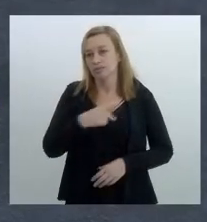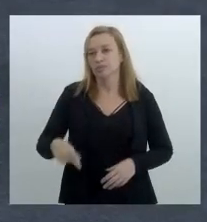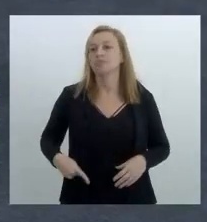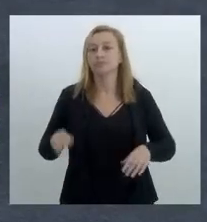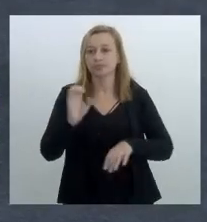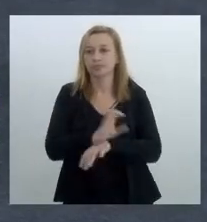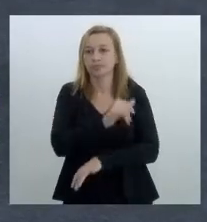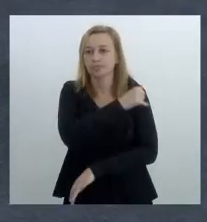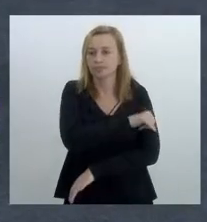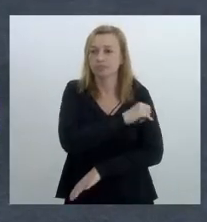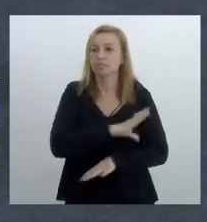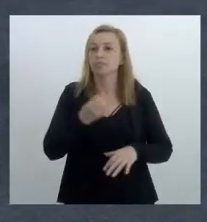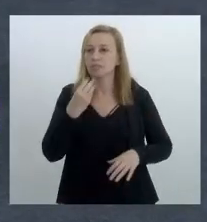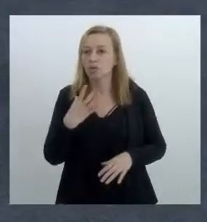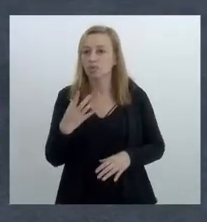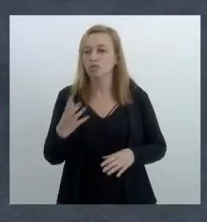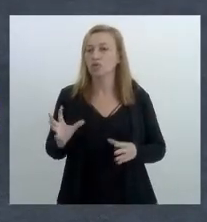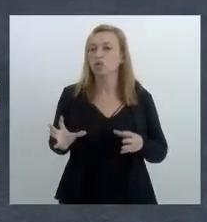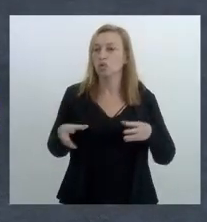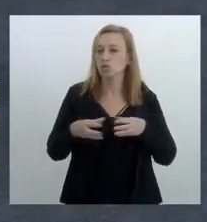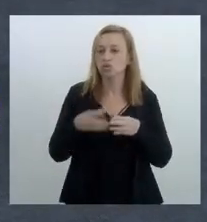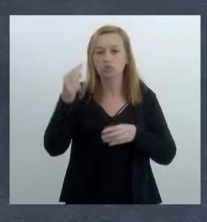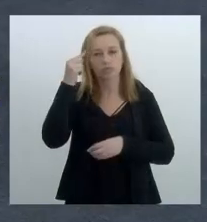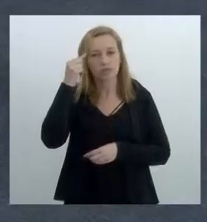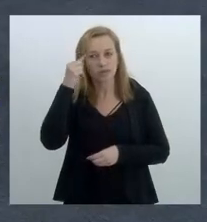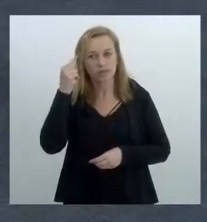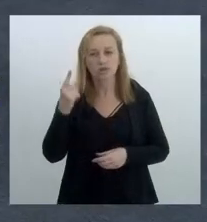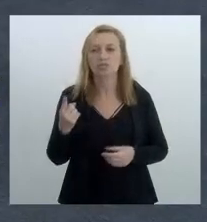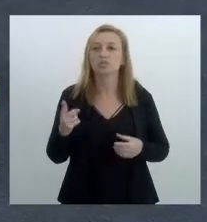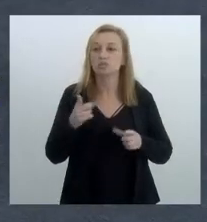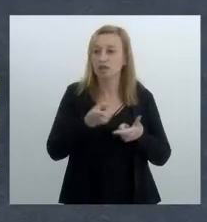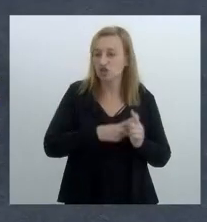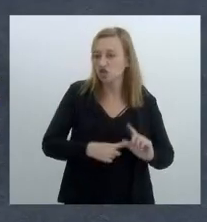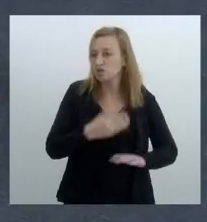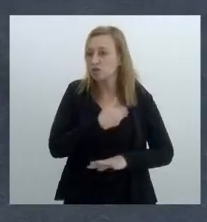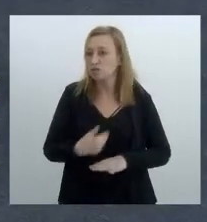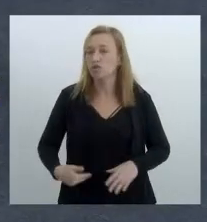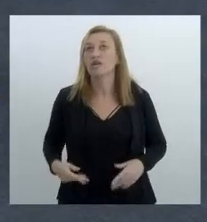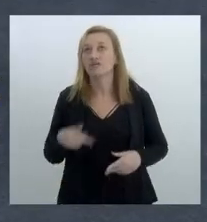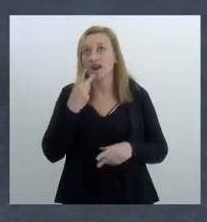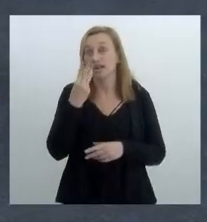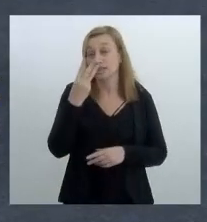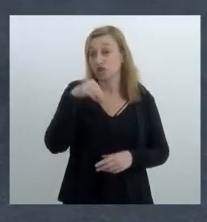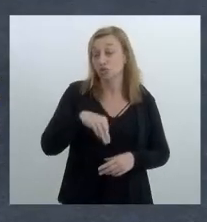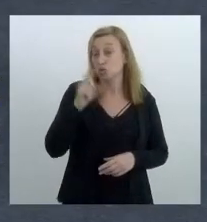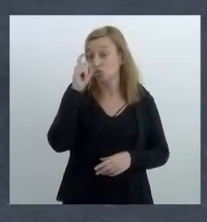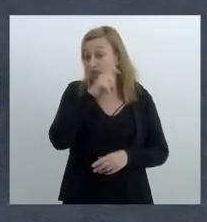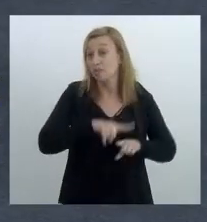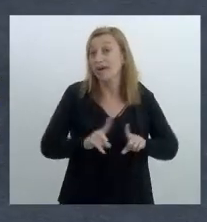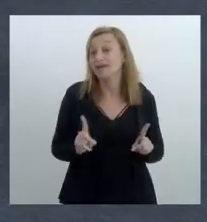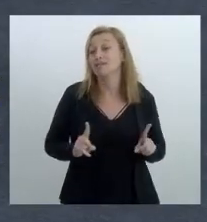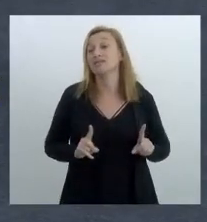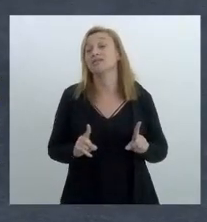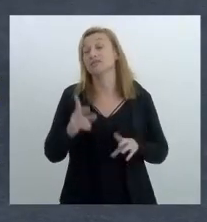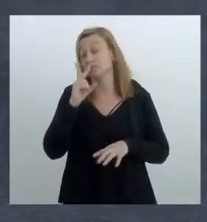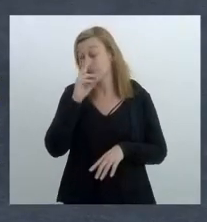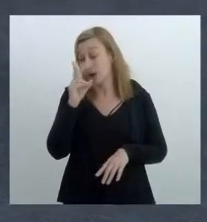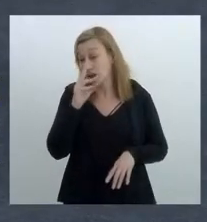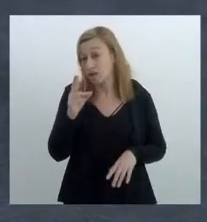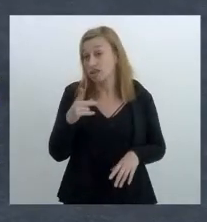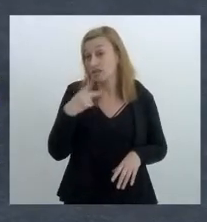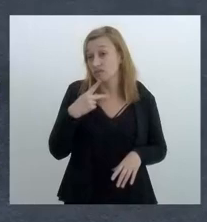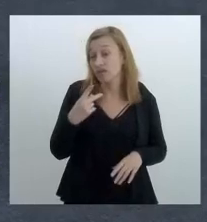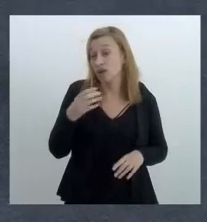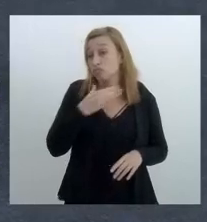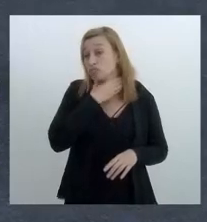Janeiro. Bom, trouxe aqui um conjunto de reflexões sobre a dívida pública. É difícil falar em 3 minutos, mas me parece que se fala de uma